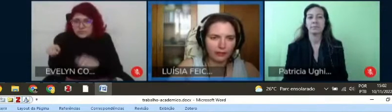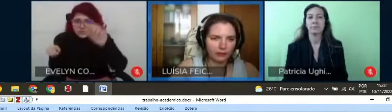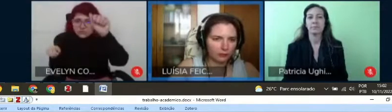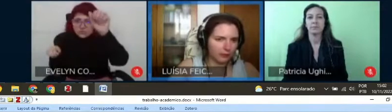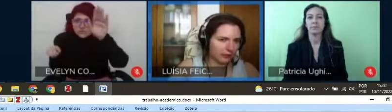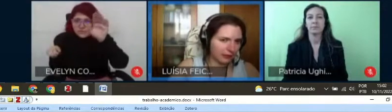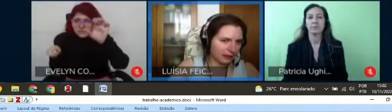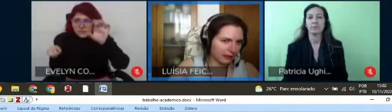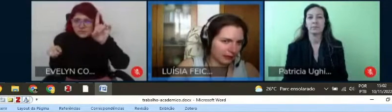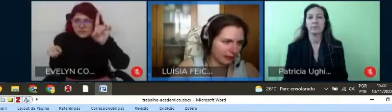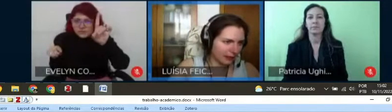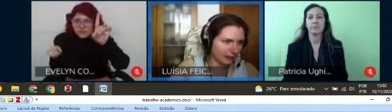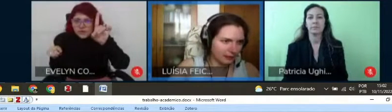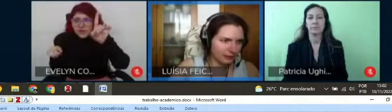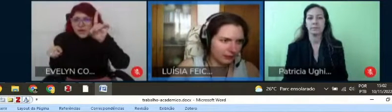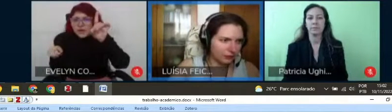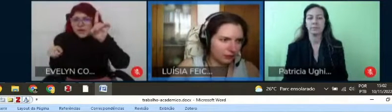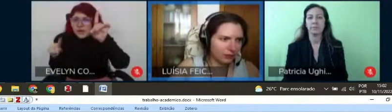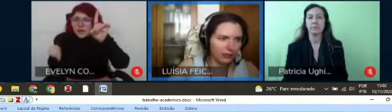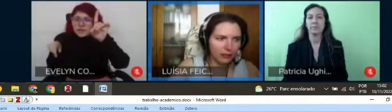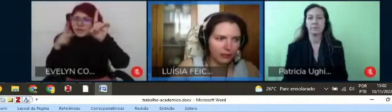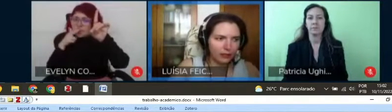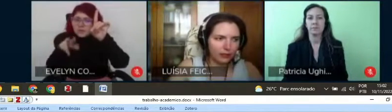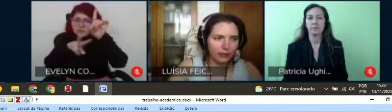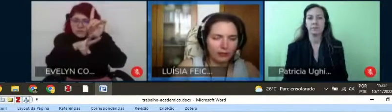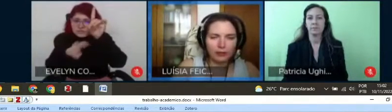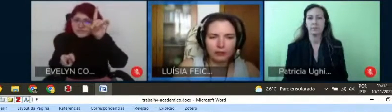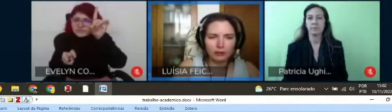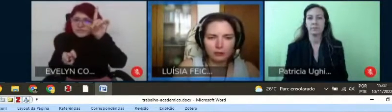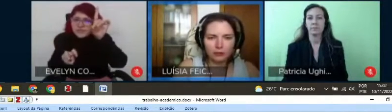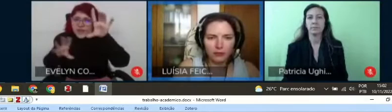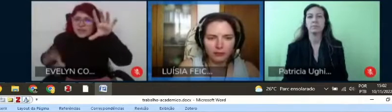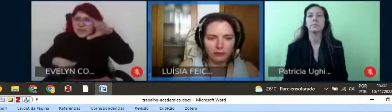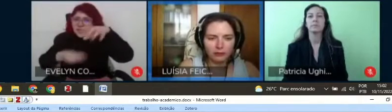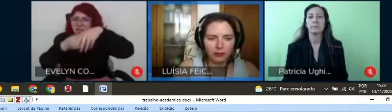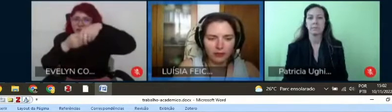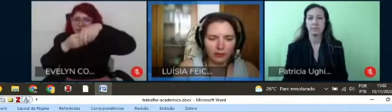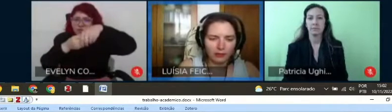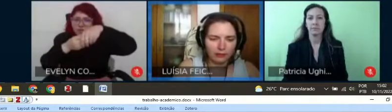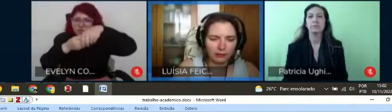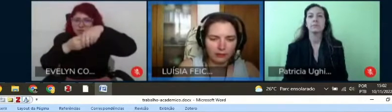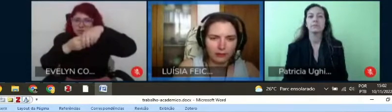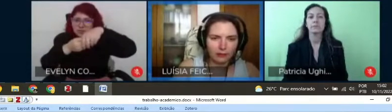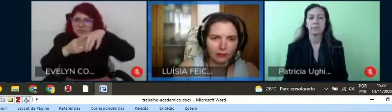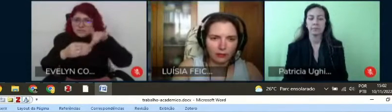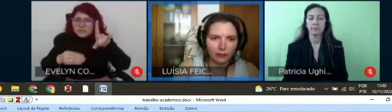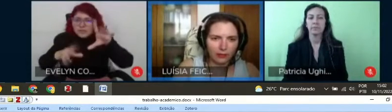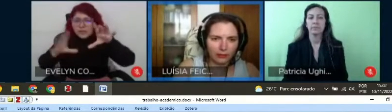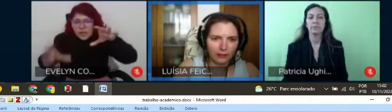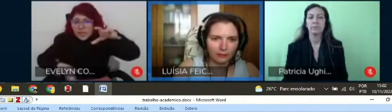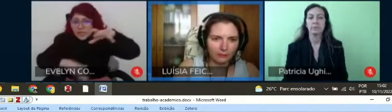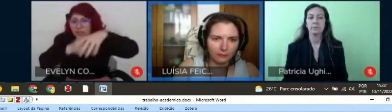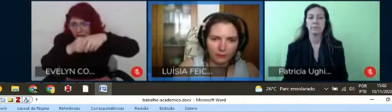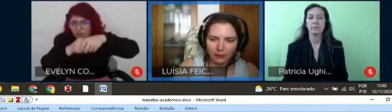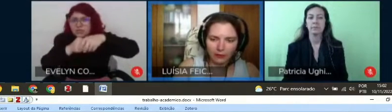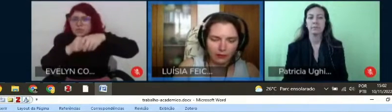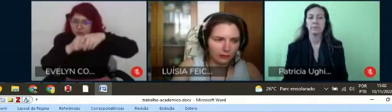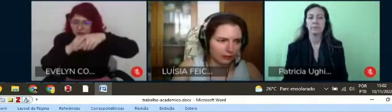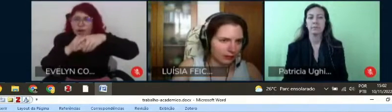é letra e a subalínea é tracinho. E daí eu começo a colocar